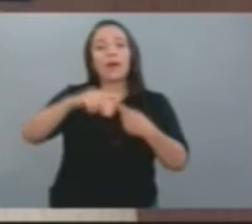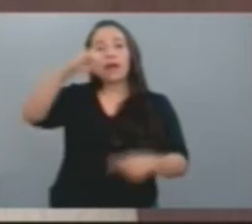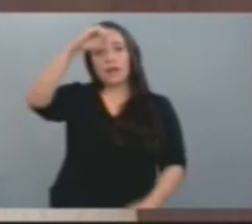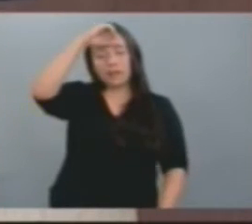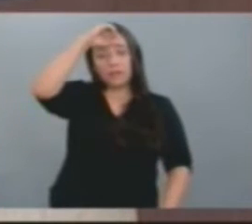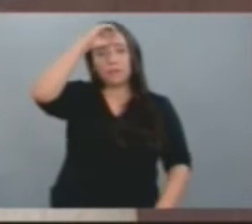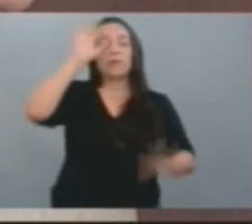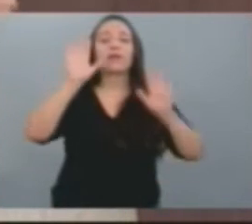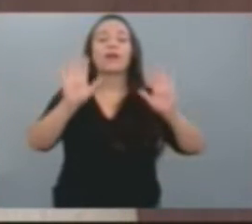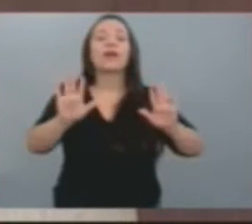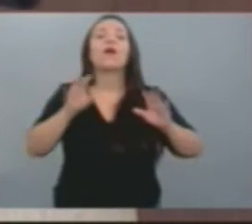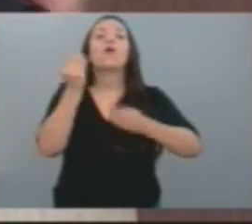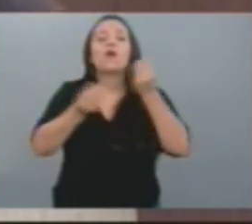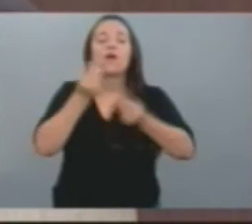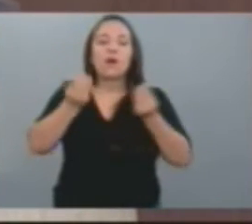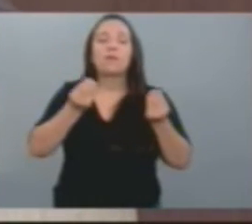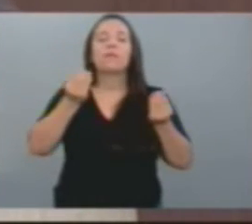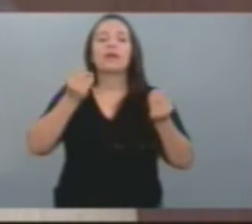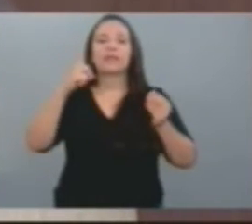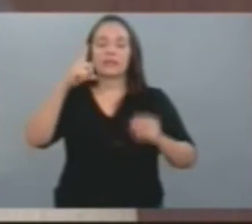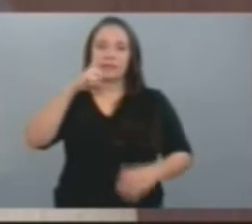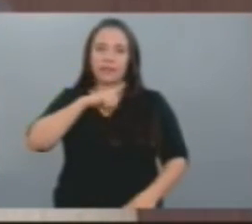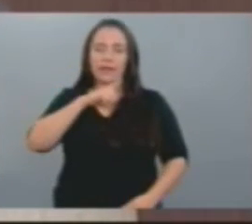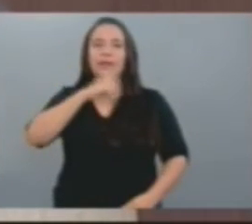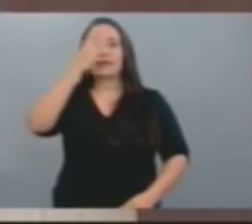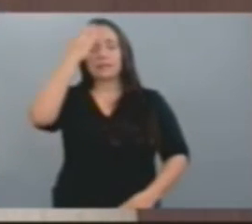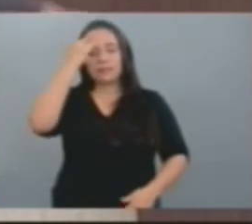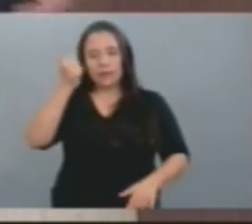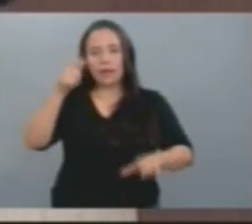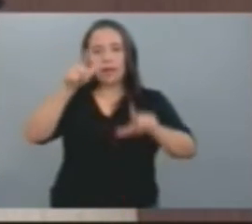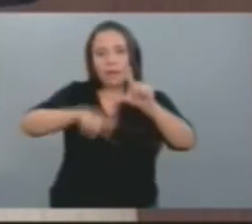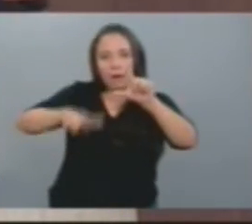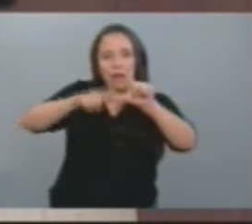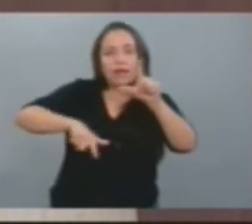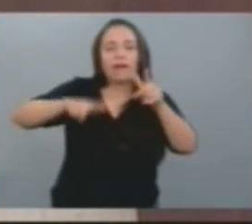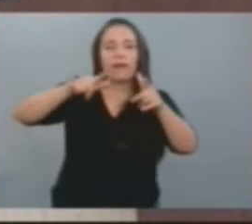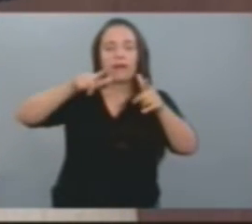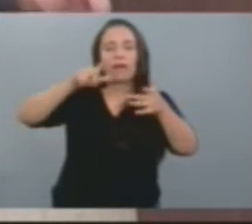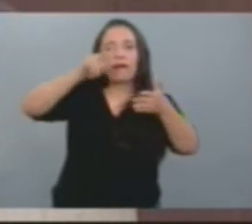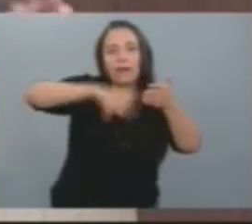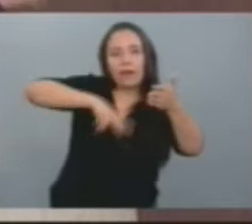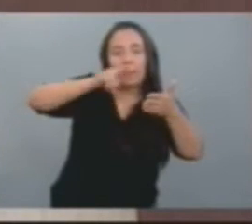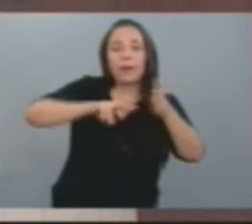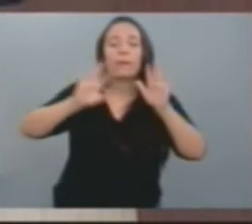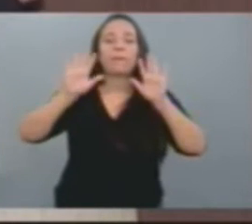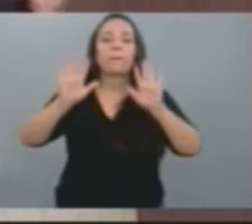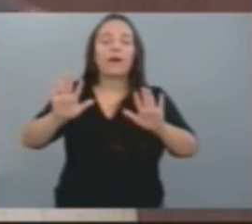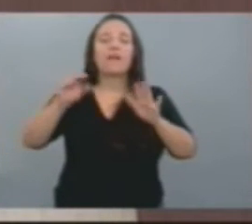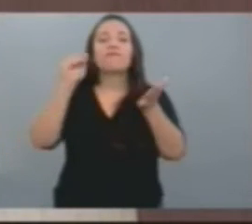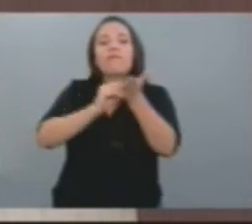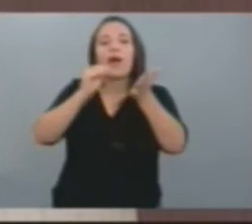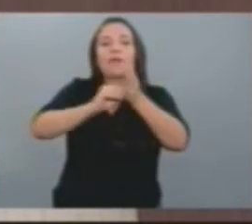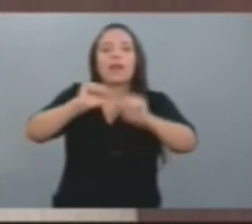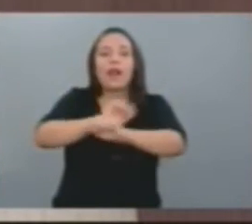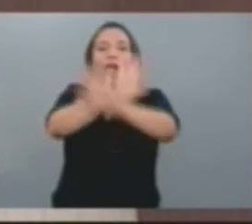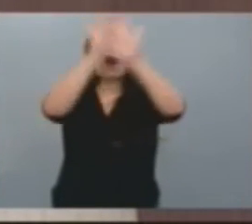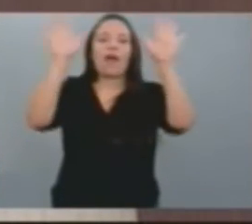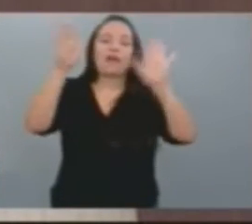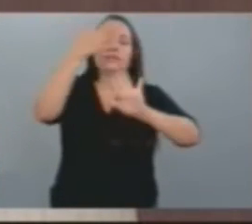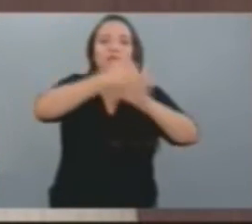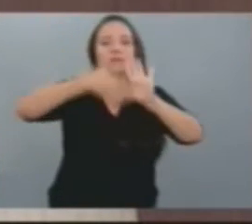mesmo letrados, não tiveram acesso às condições de decodificar um